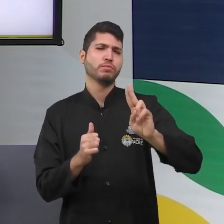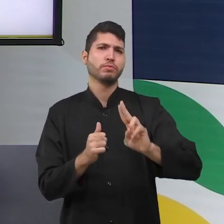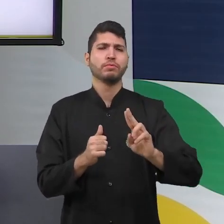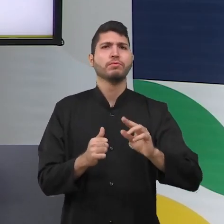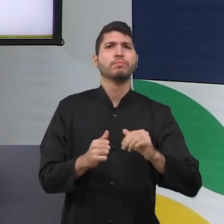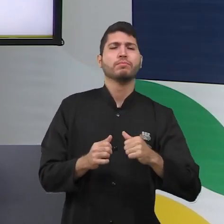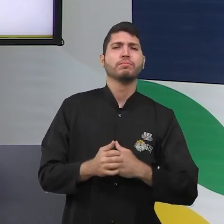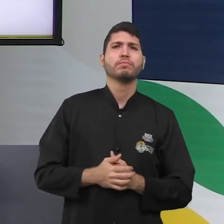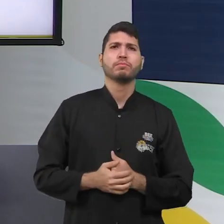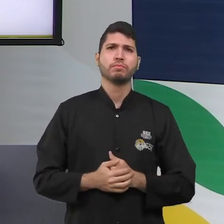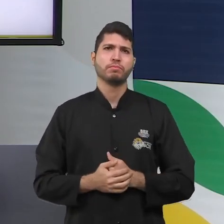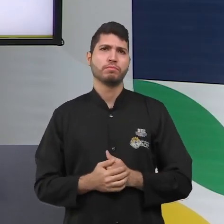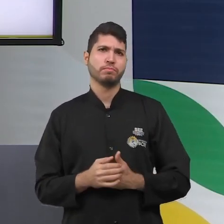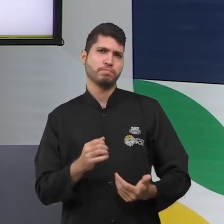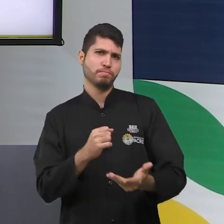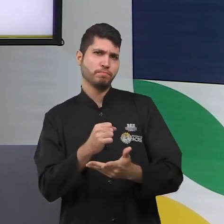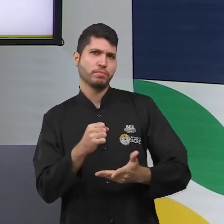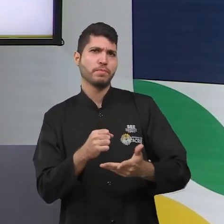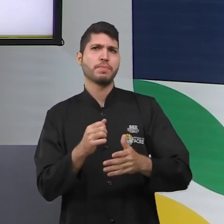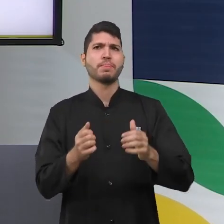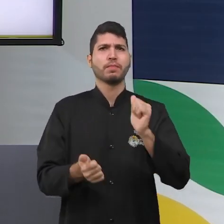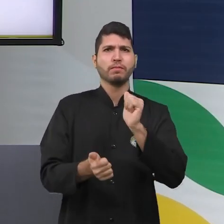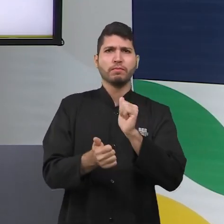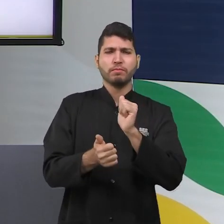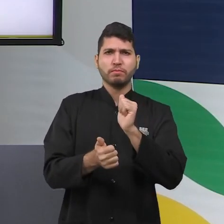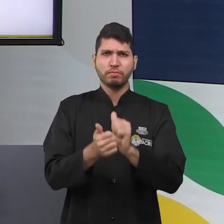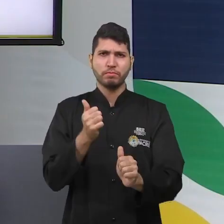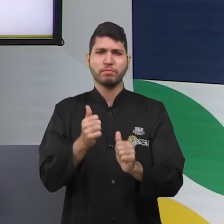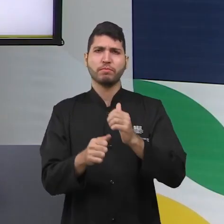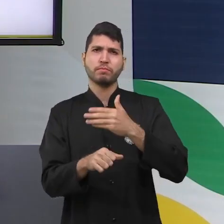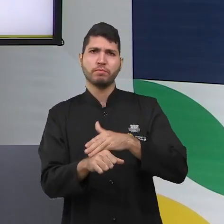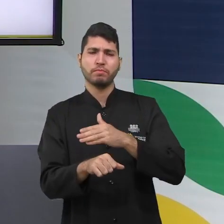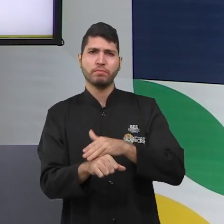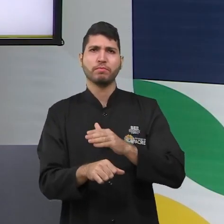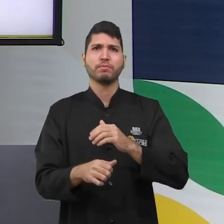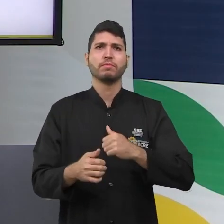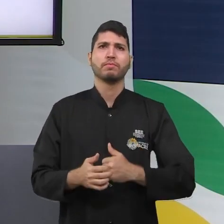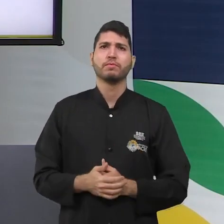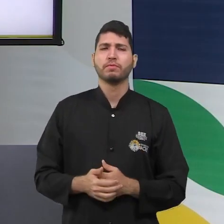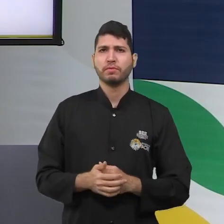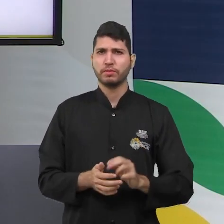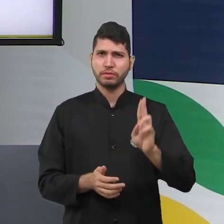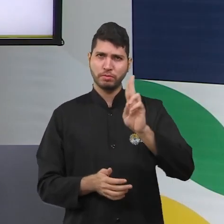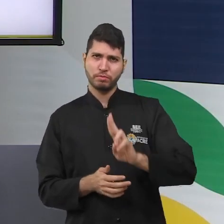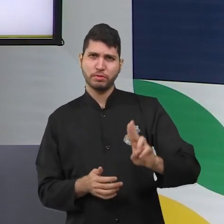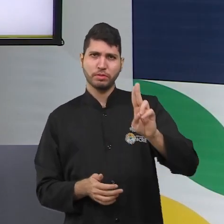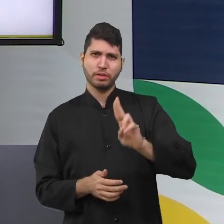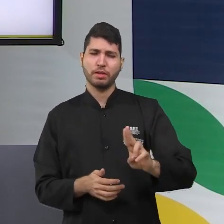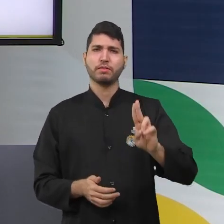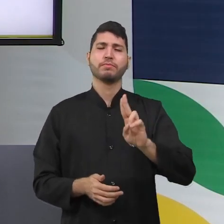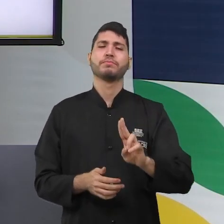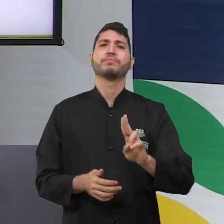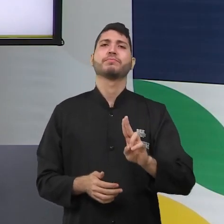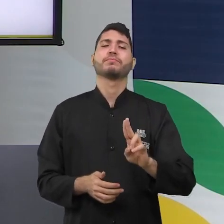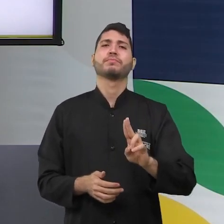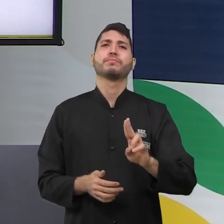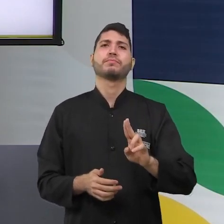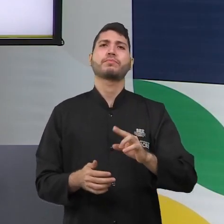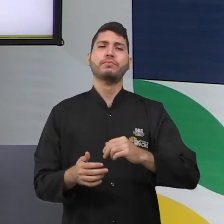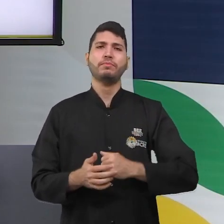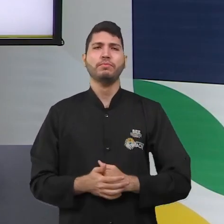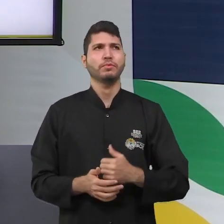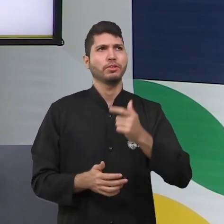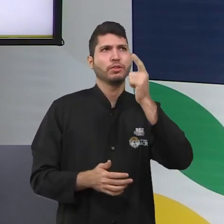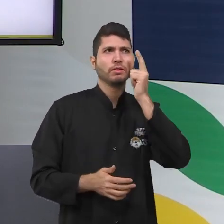sempre no esporte como um meio, não como um fim. Então, vai ser uma ferramenta em que, através dela, eu